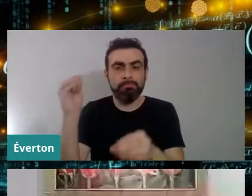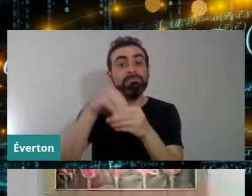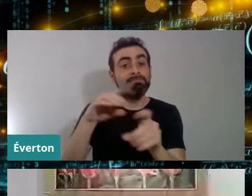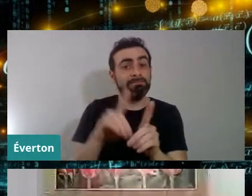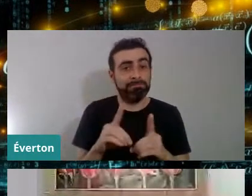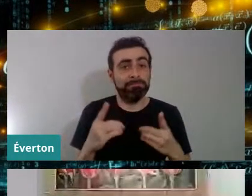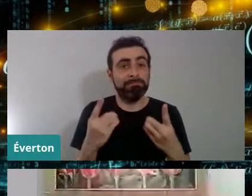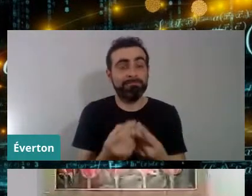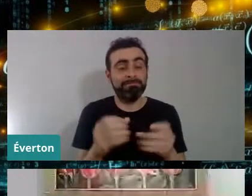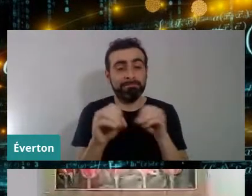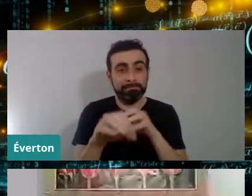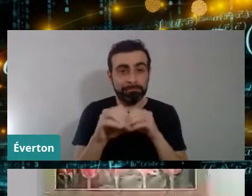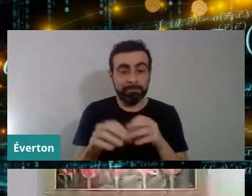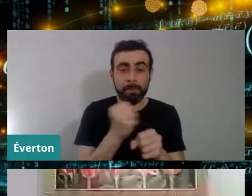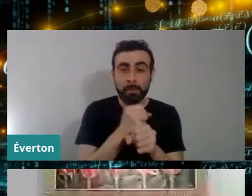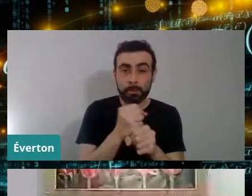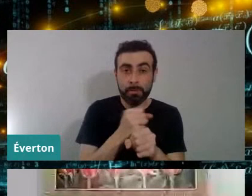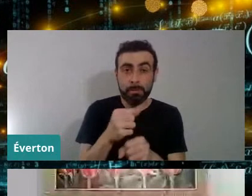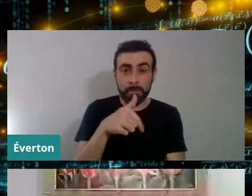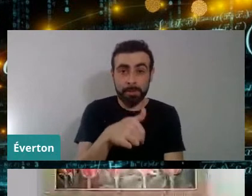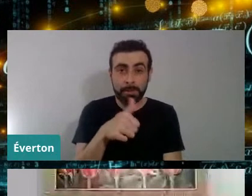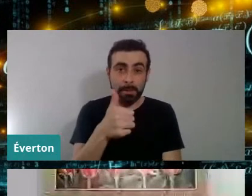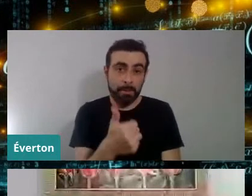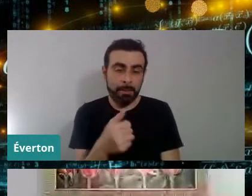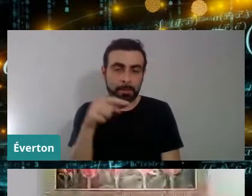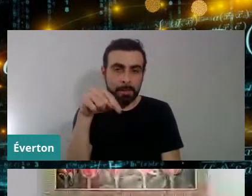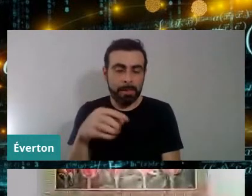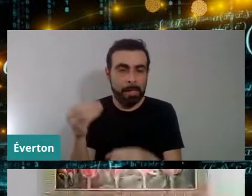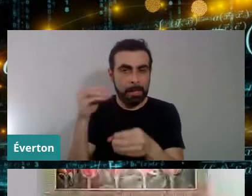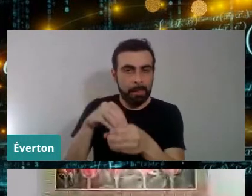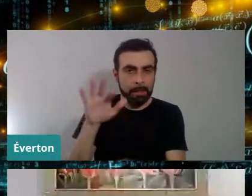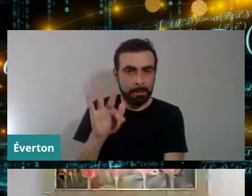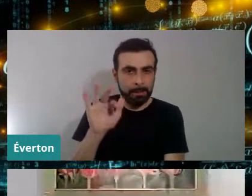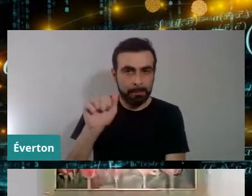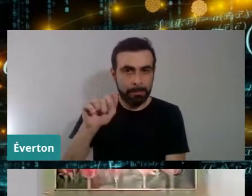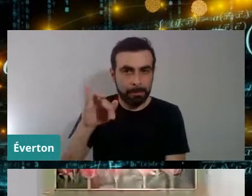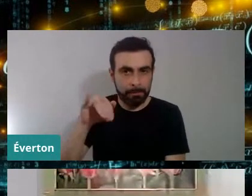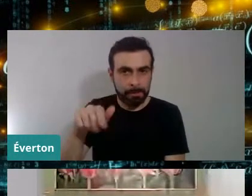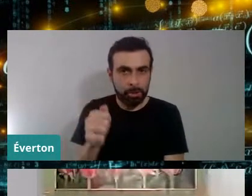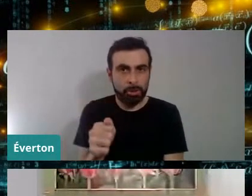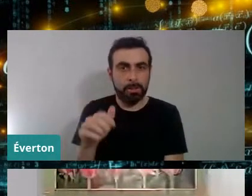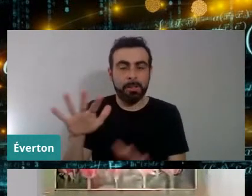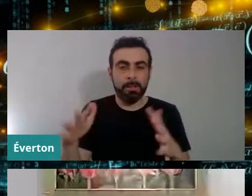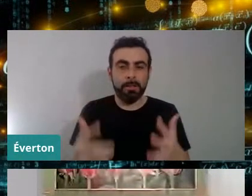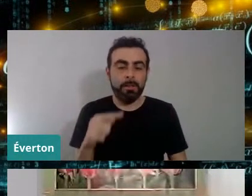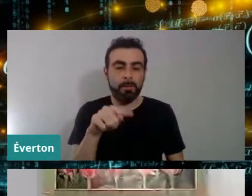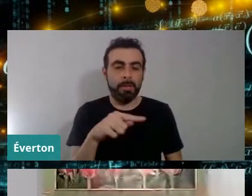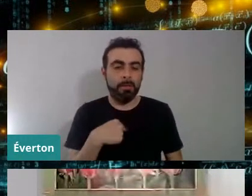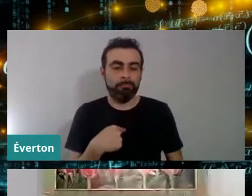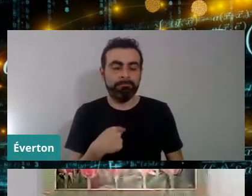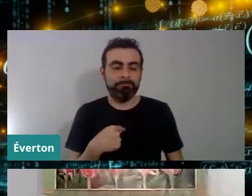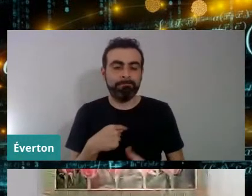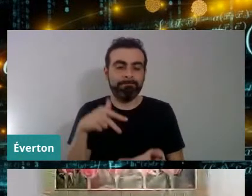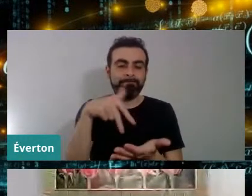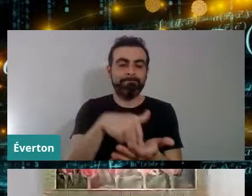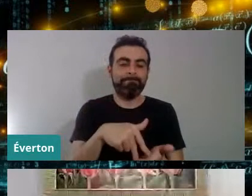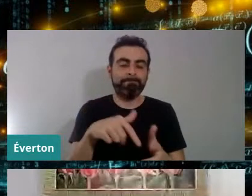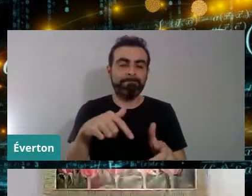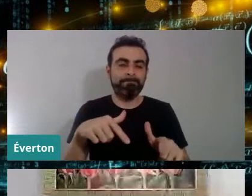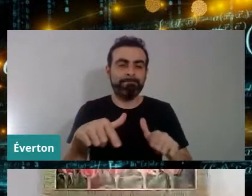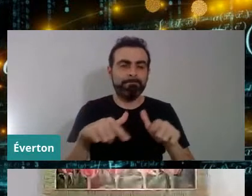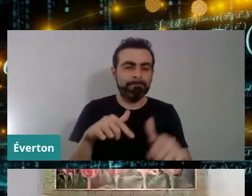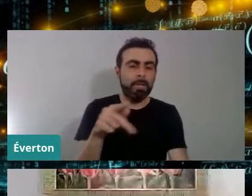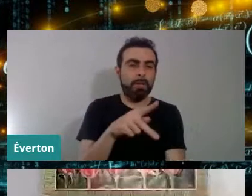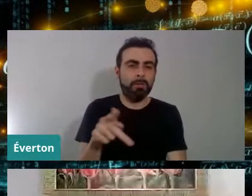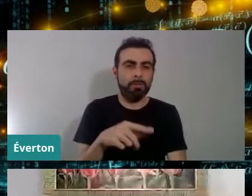comecei a lecionar em 71 na Fafija. Em 72 eu além de professor, eu era também chefe do departamento.